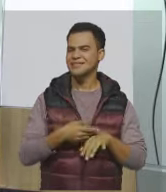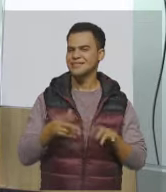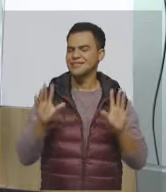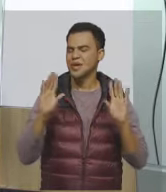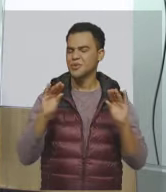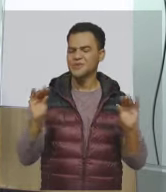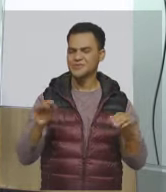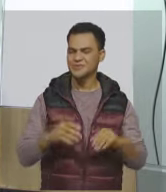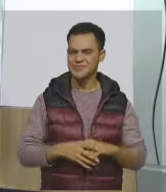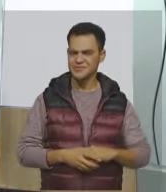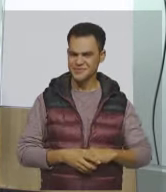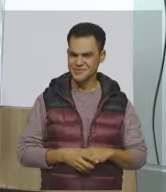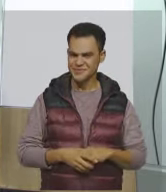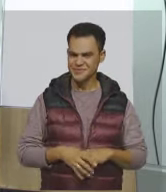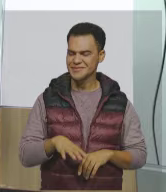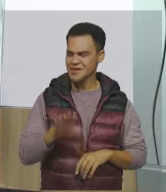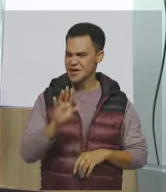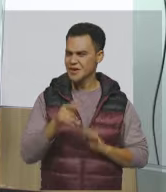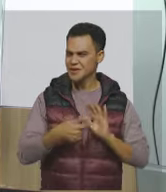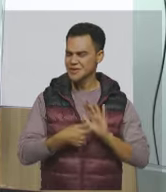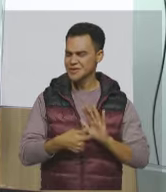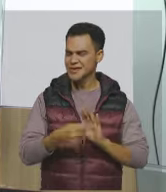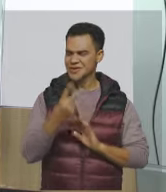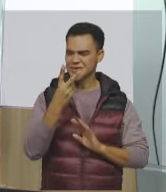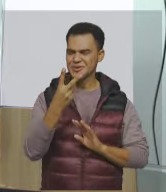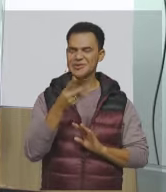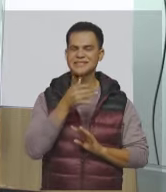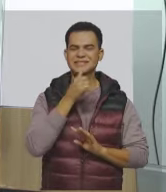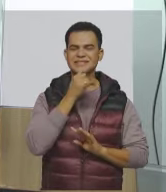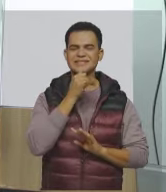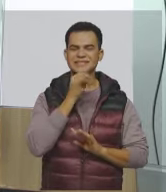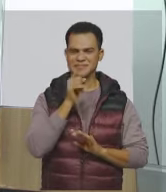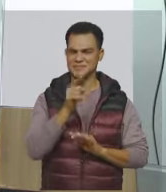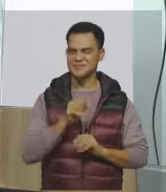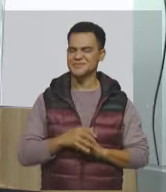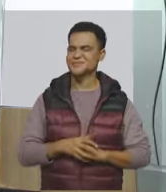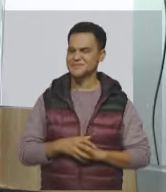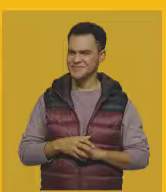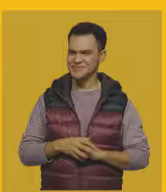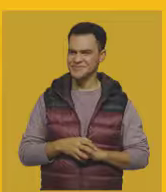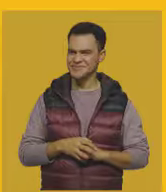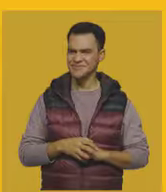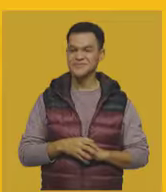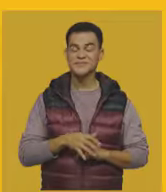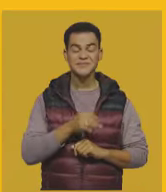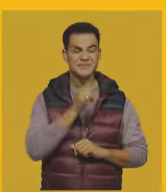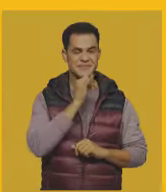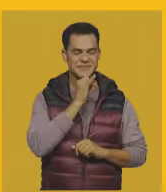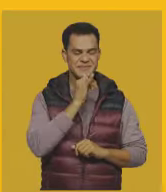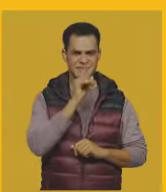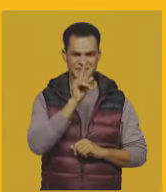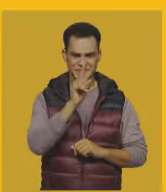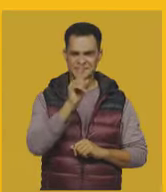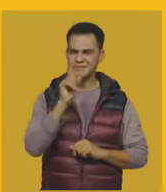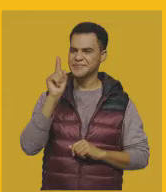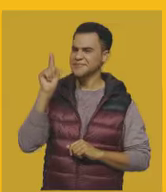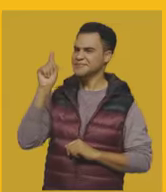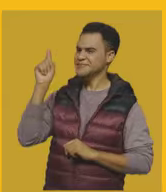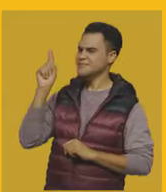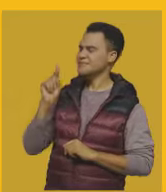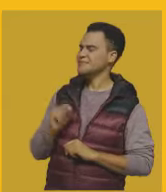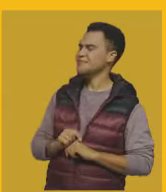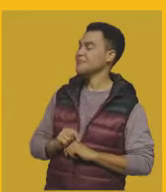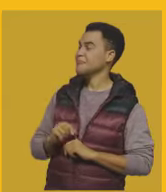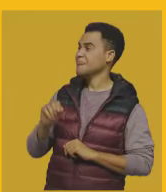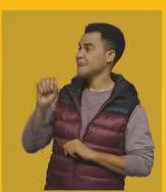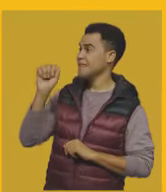hoje 2 exemplos para a gente poder lidar com essas situações. Olha só, exemplo número 1. Entre os pontos A e B